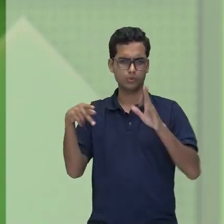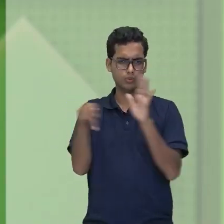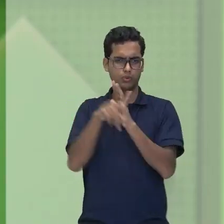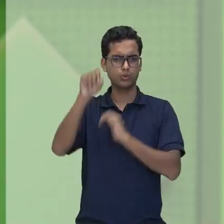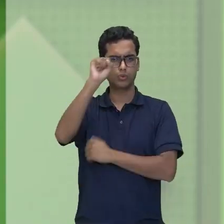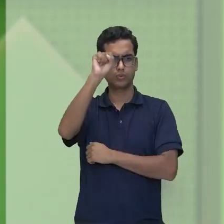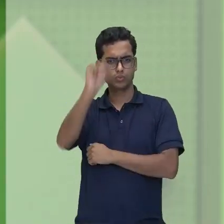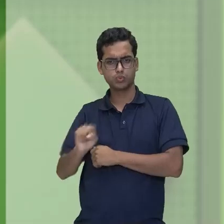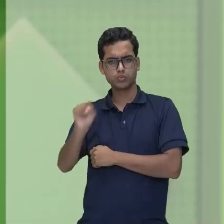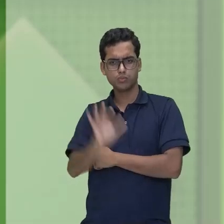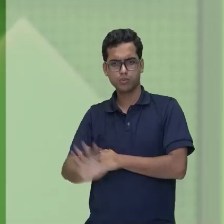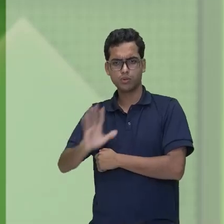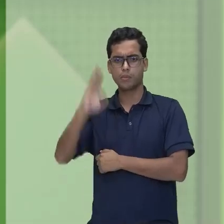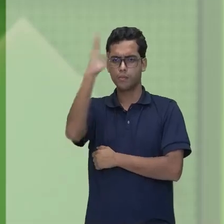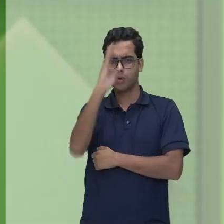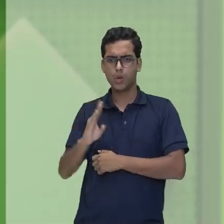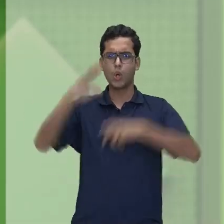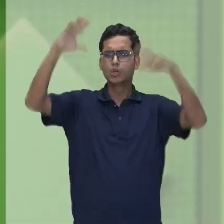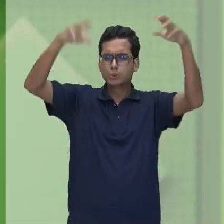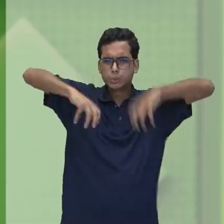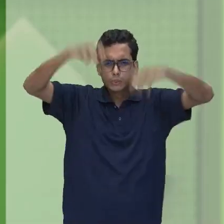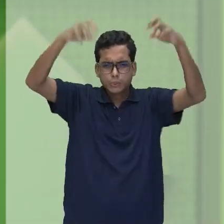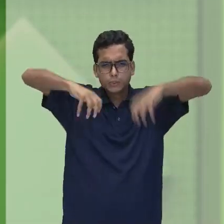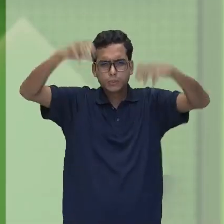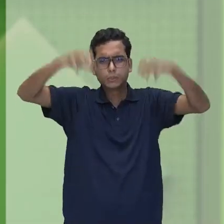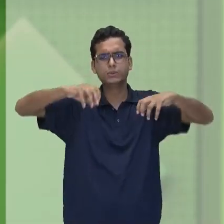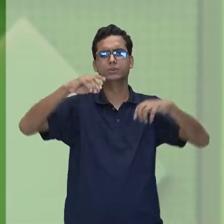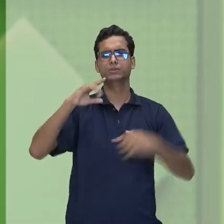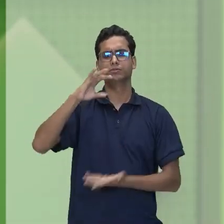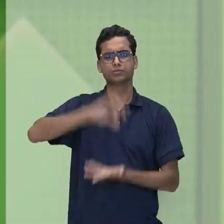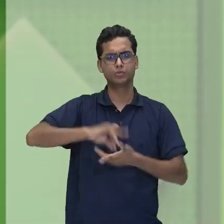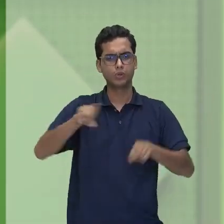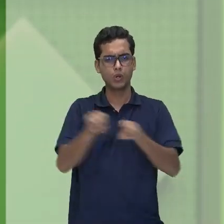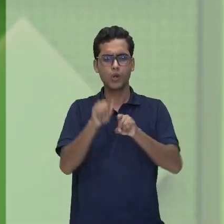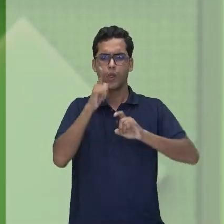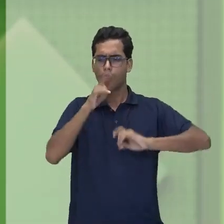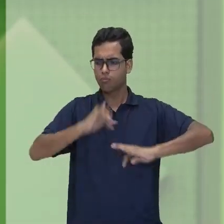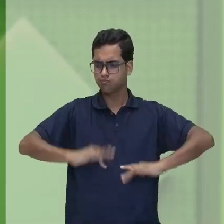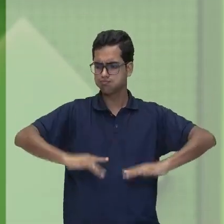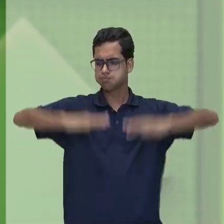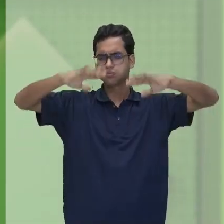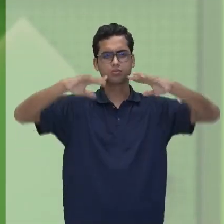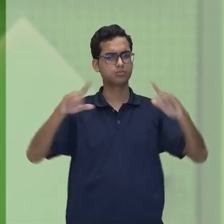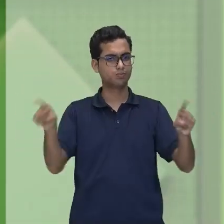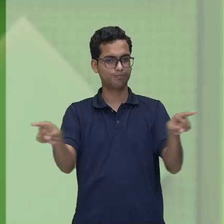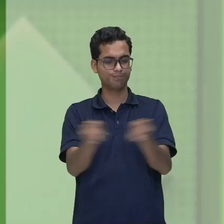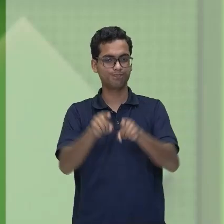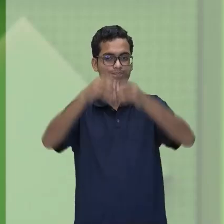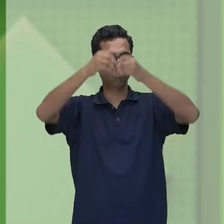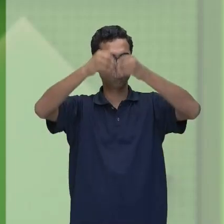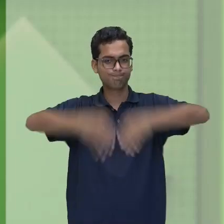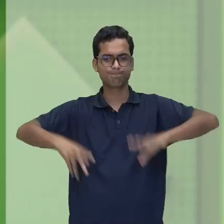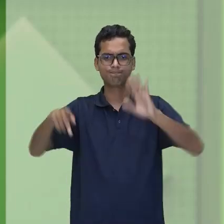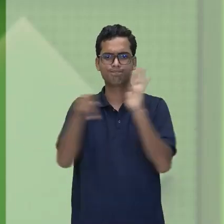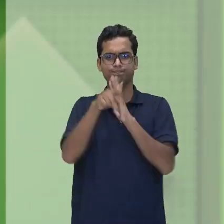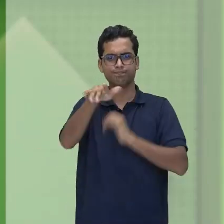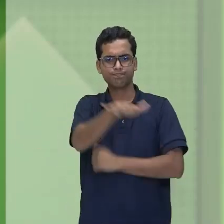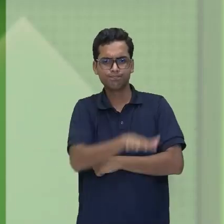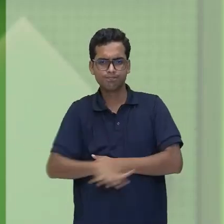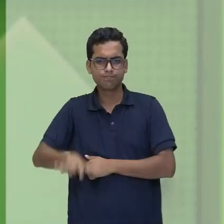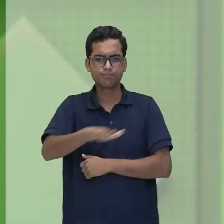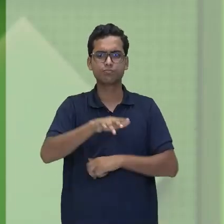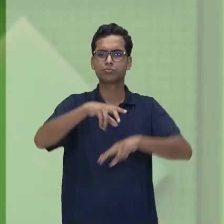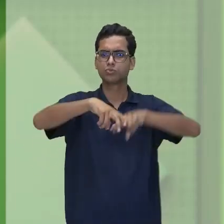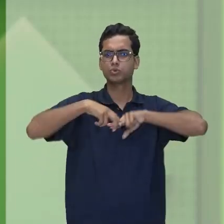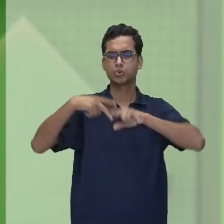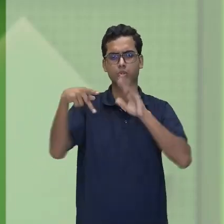chuvas, né, têm se intensificado, levando ali a grandes enchentes, ou seja, vai prejudicar, né, aquela região por conta